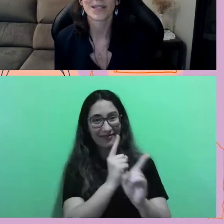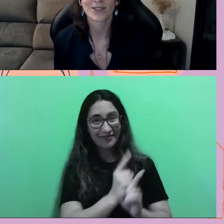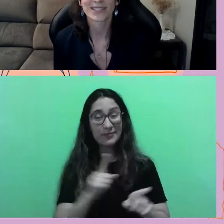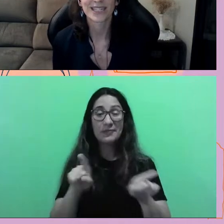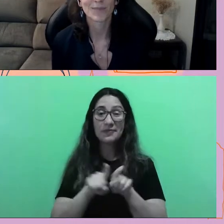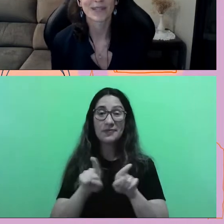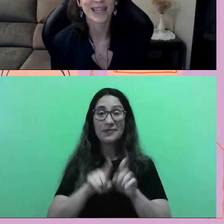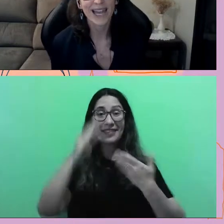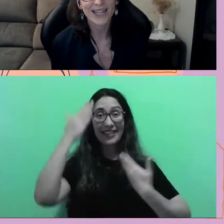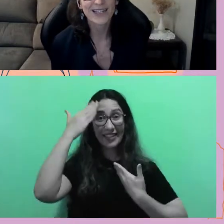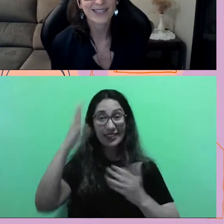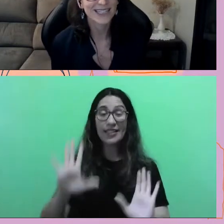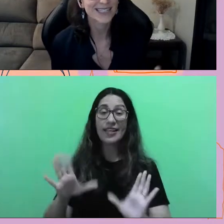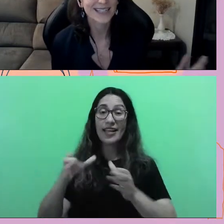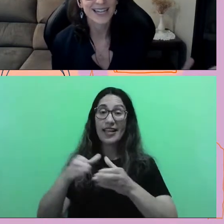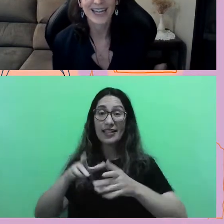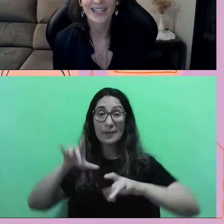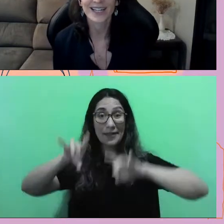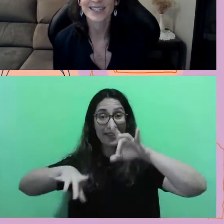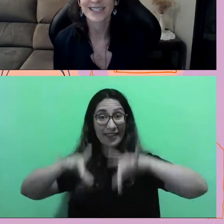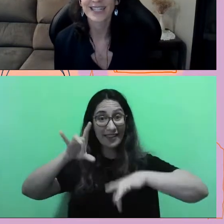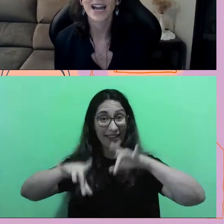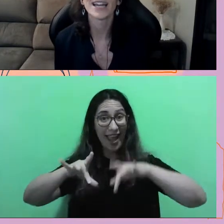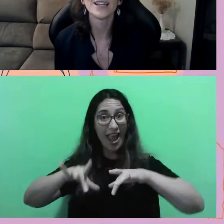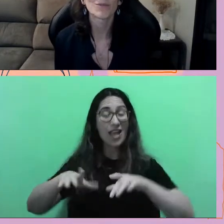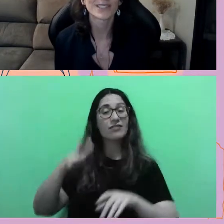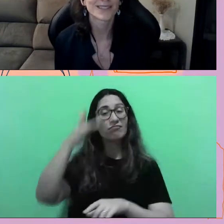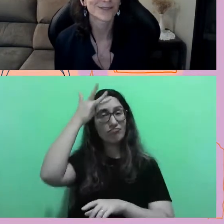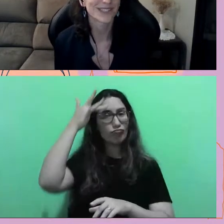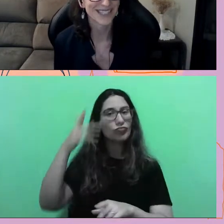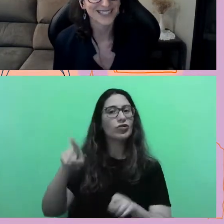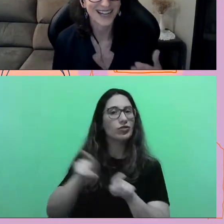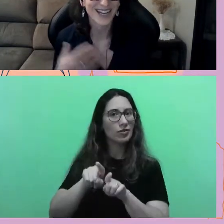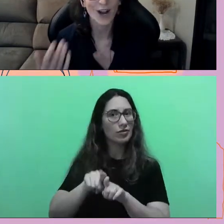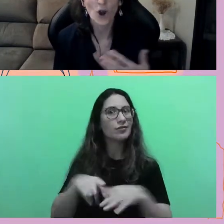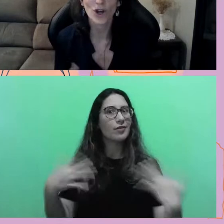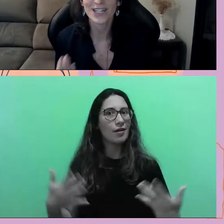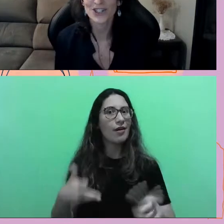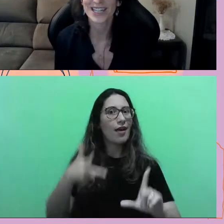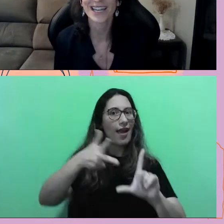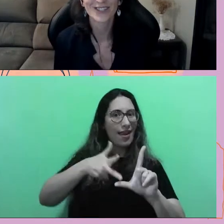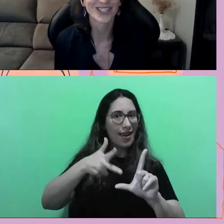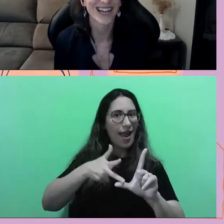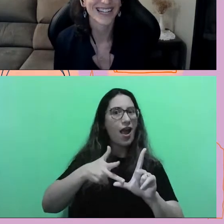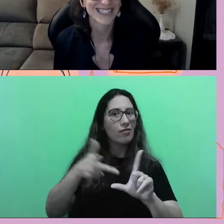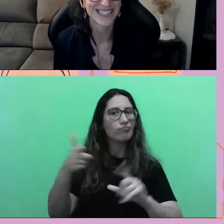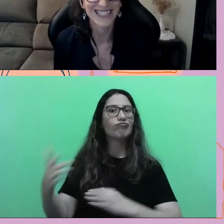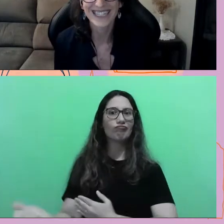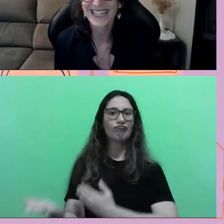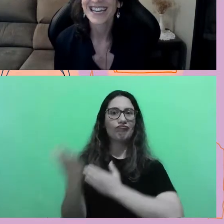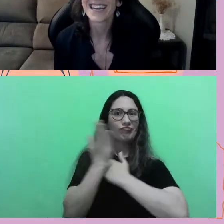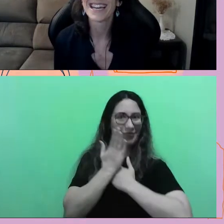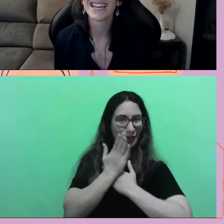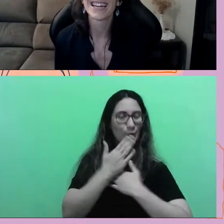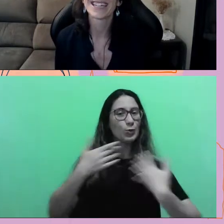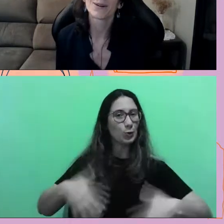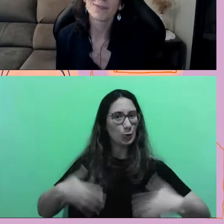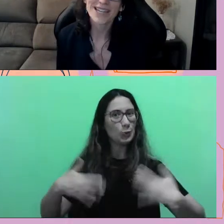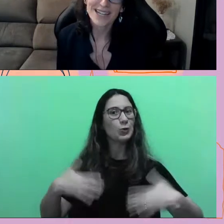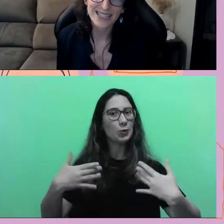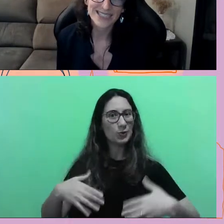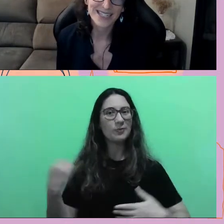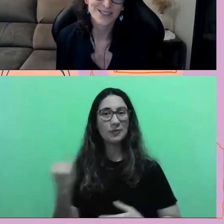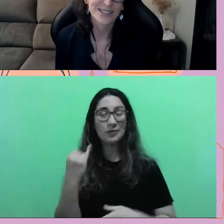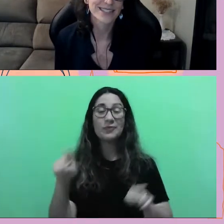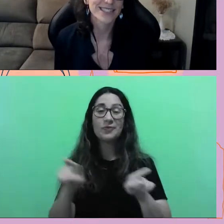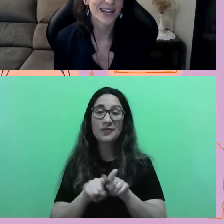agradecer também a nossa equipe técnica, né, que sem ela seria impossível fazer essa roda de ideias girar aqui.